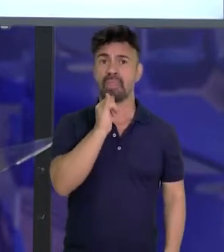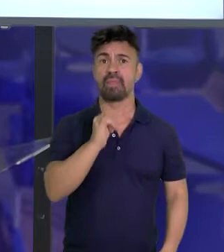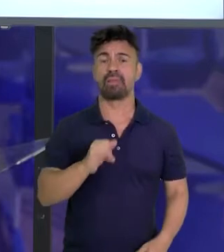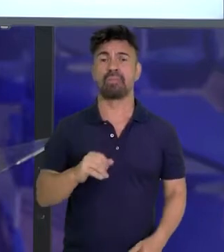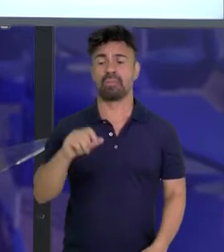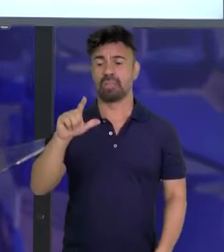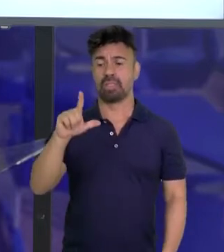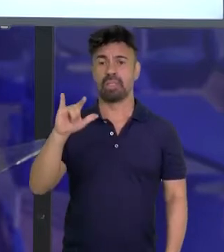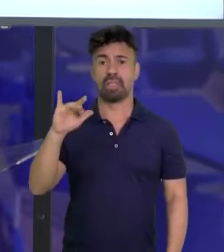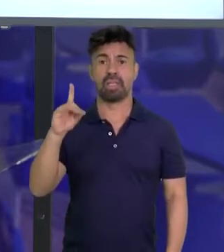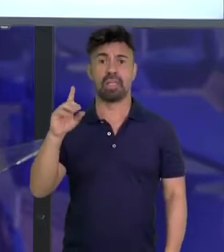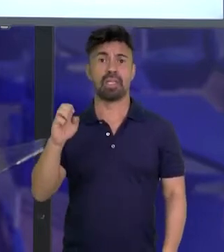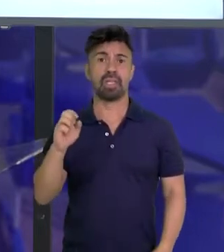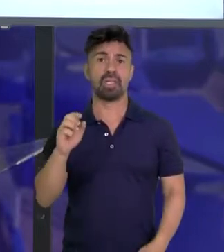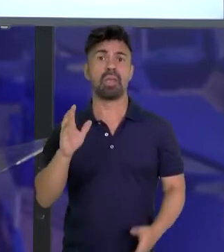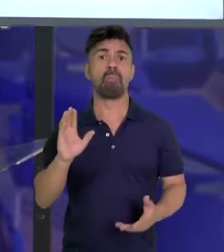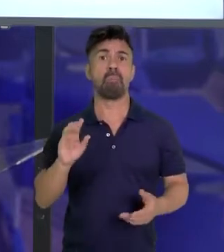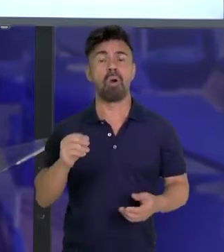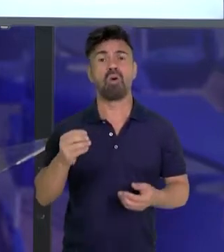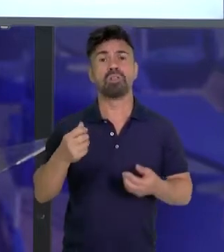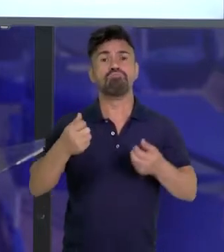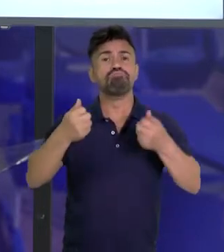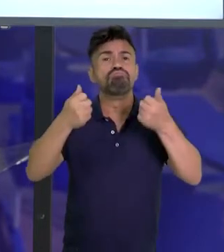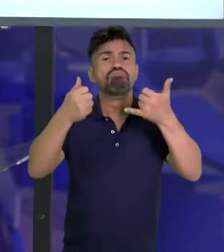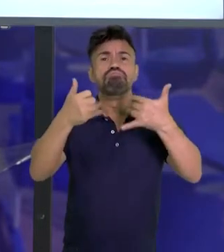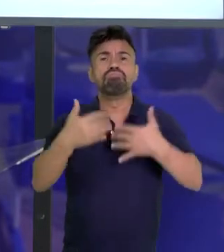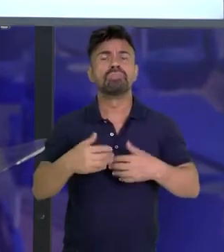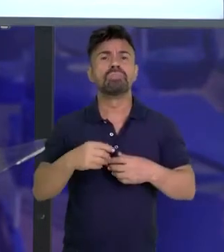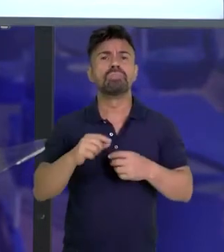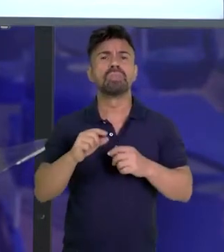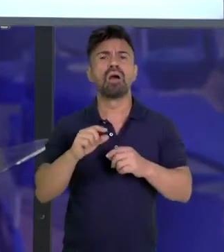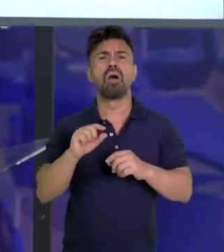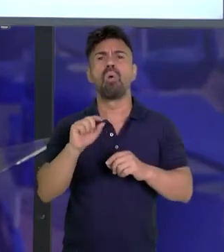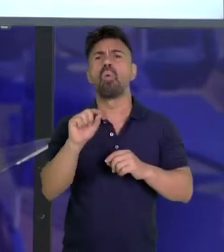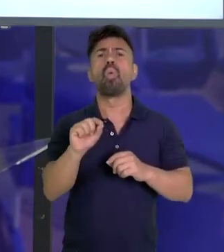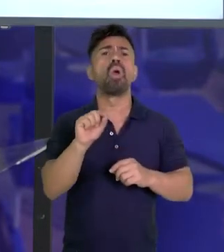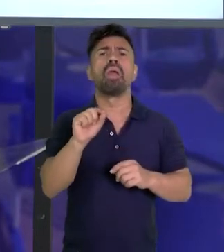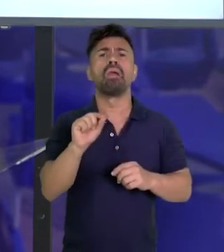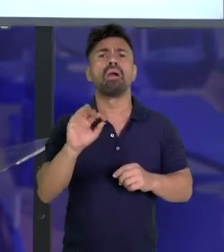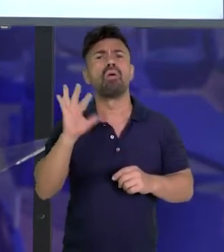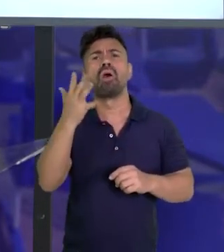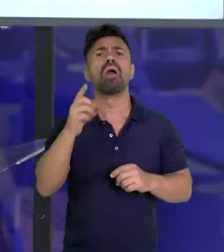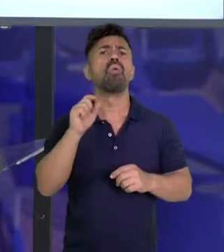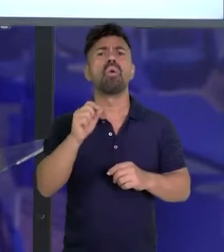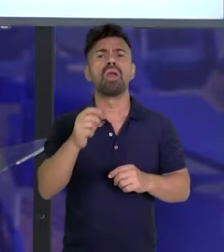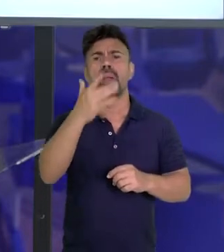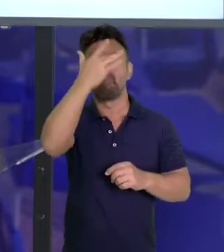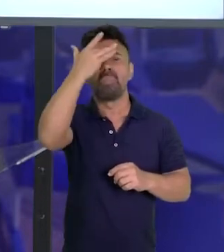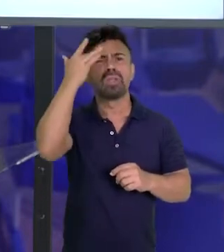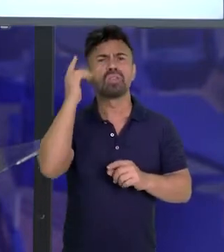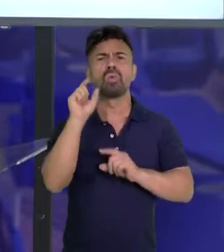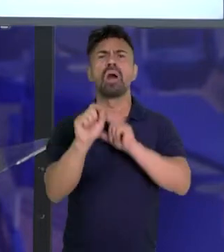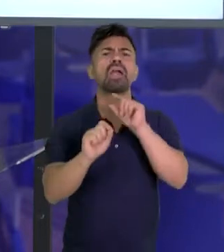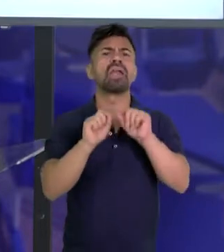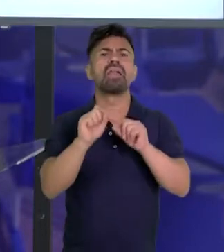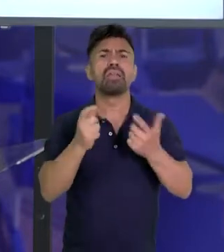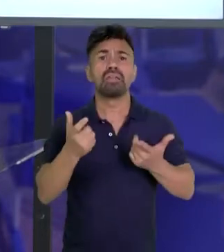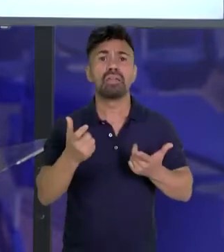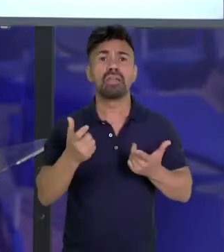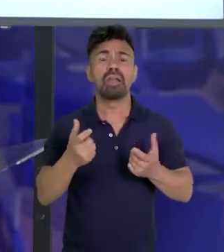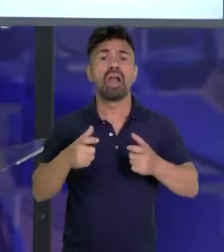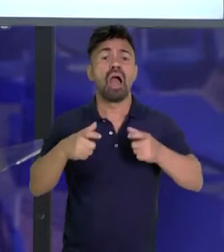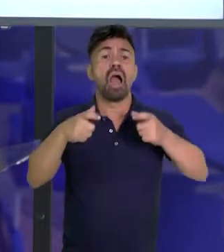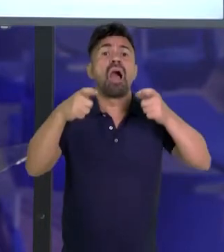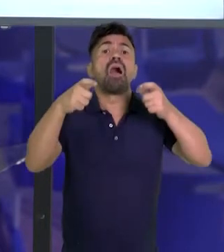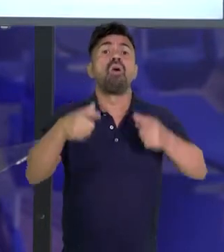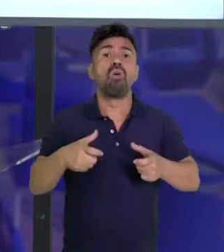o lead pode me dizer, pode nos contar o que aconteceu, com quem aconteceu,